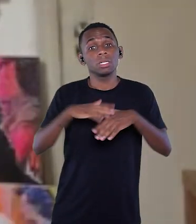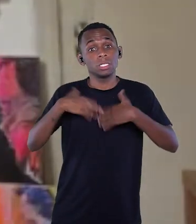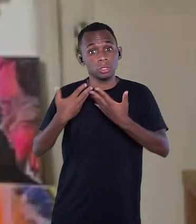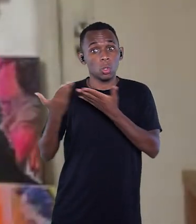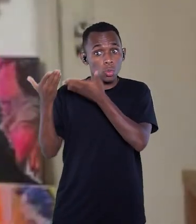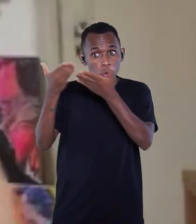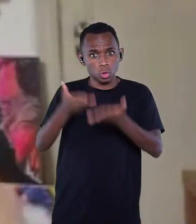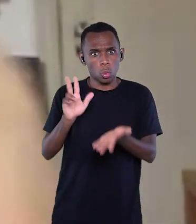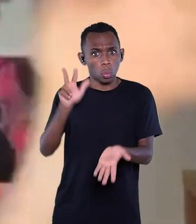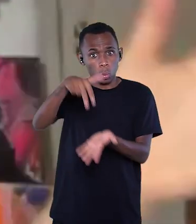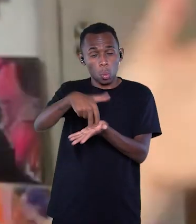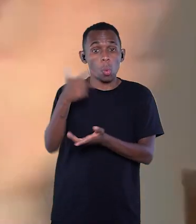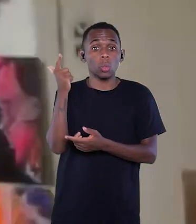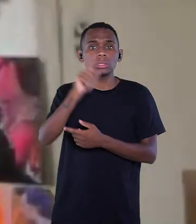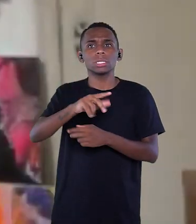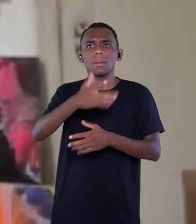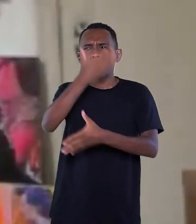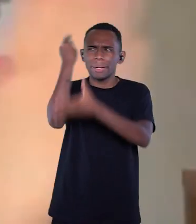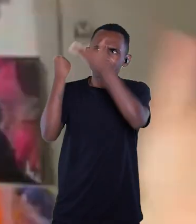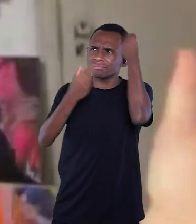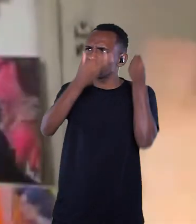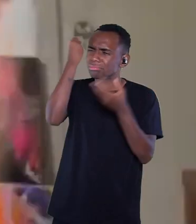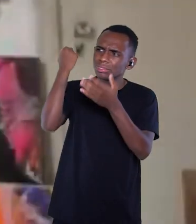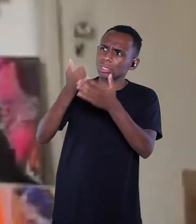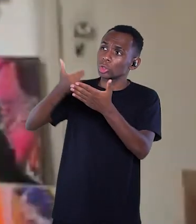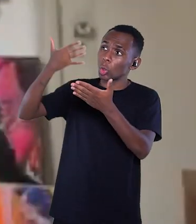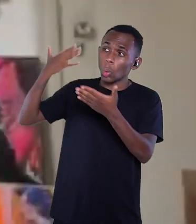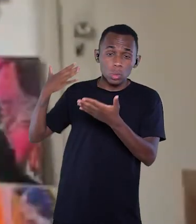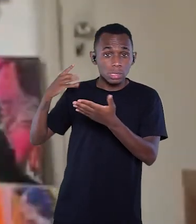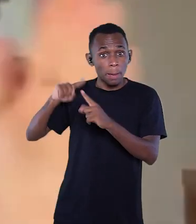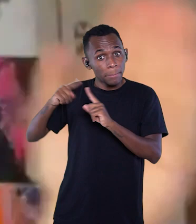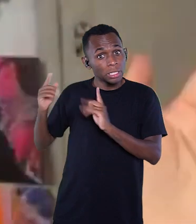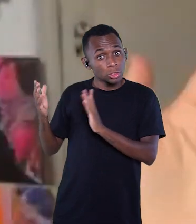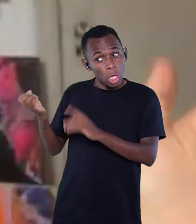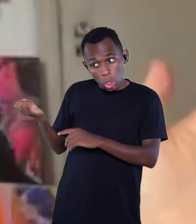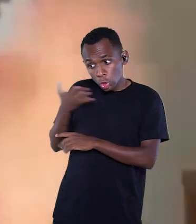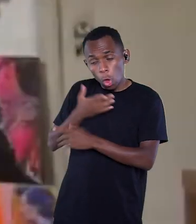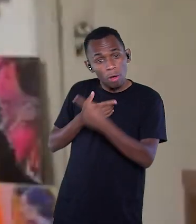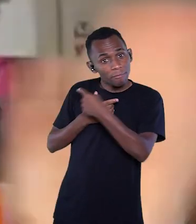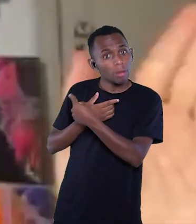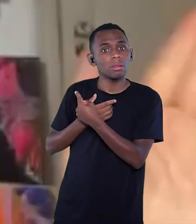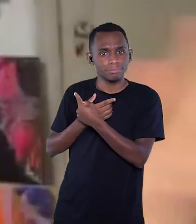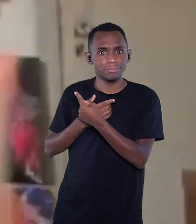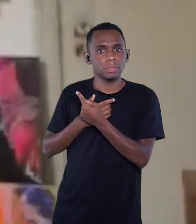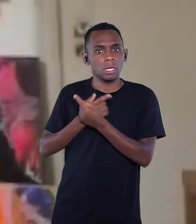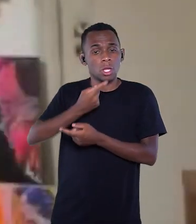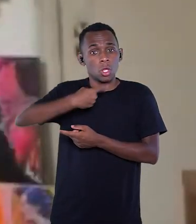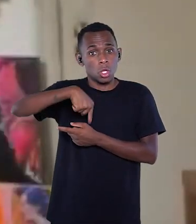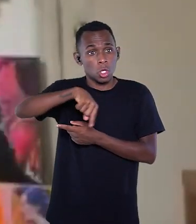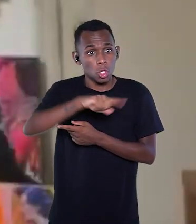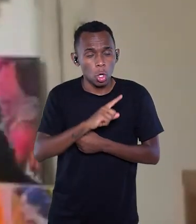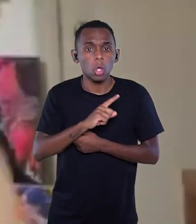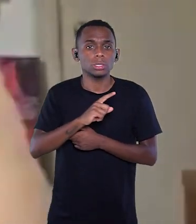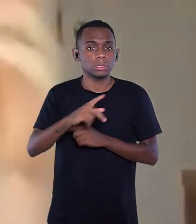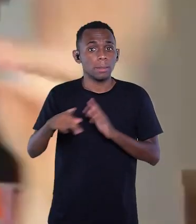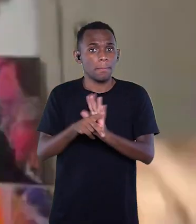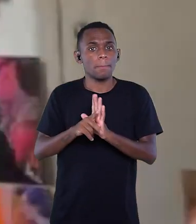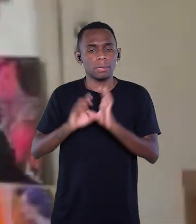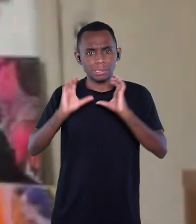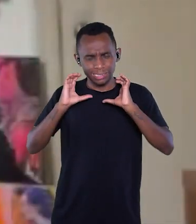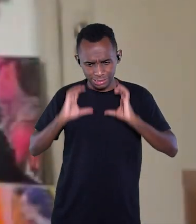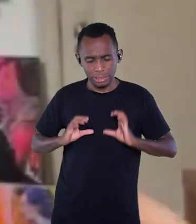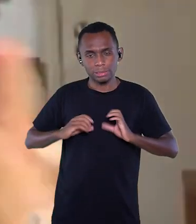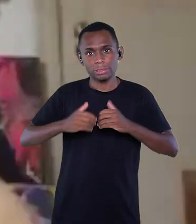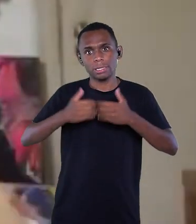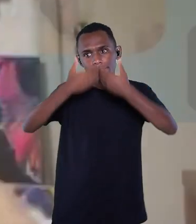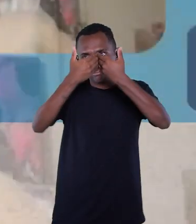chegando onde chegamos hoje, às vezes a gente esquece dessa história, né? Que é muito recente, de a gente ser considerada, ter uma cidadania um pouco